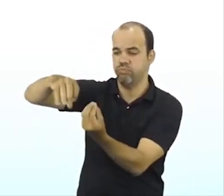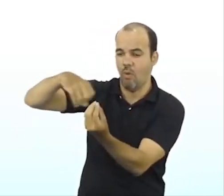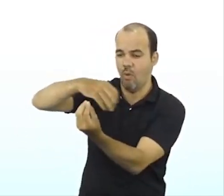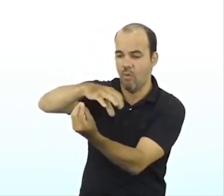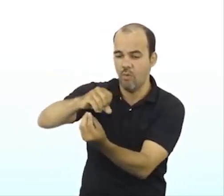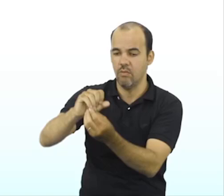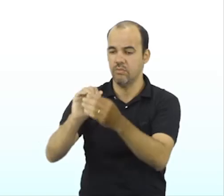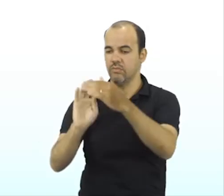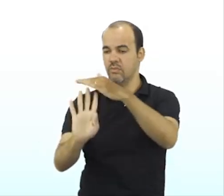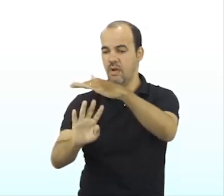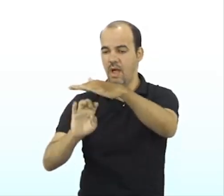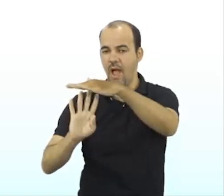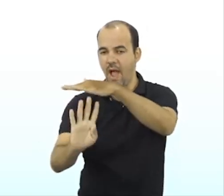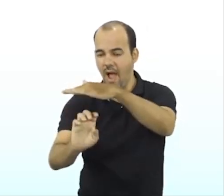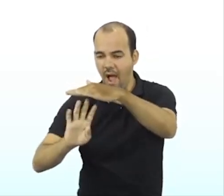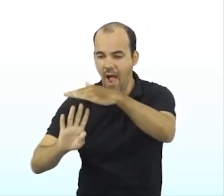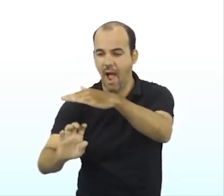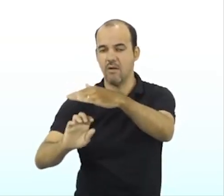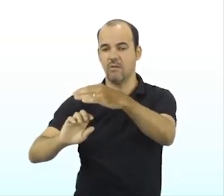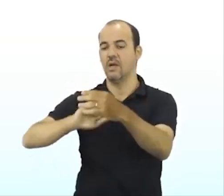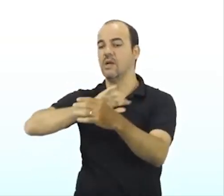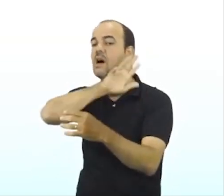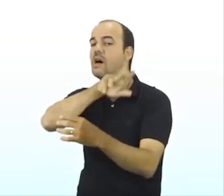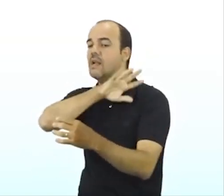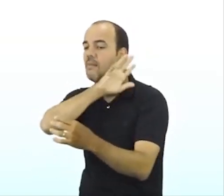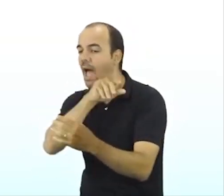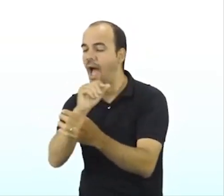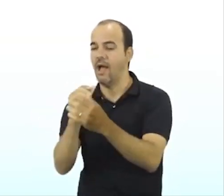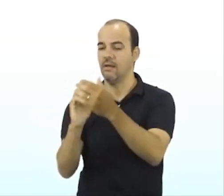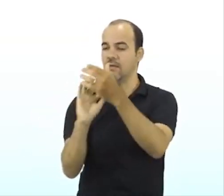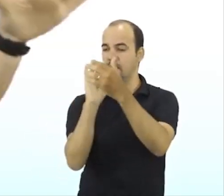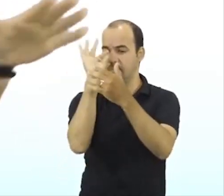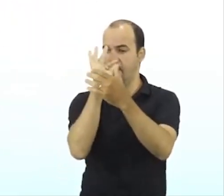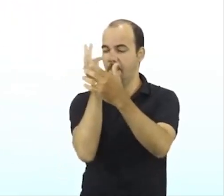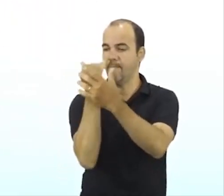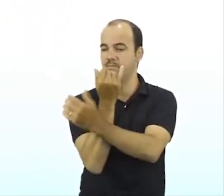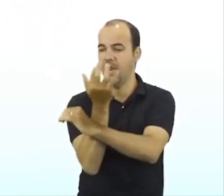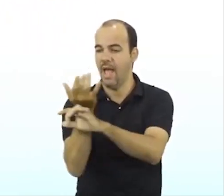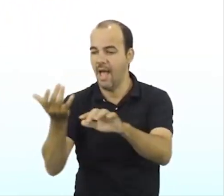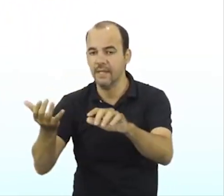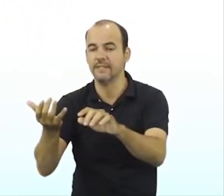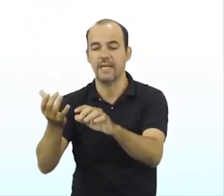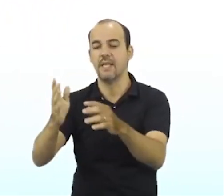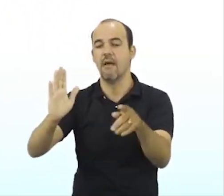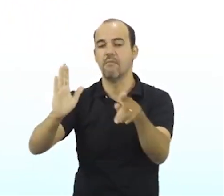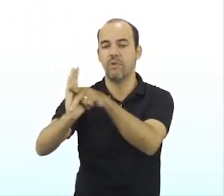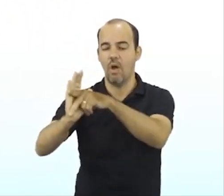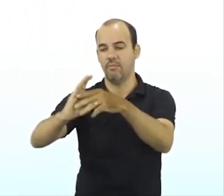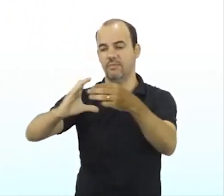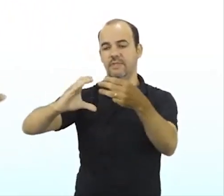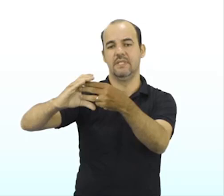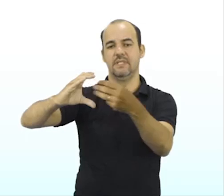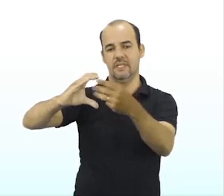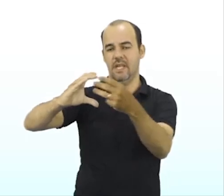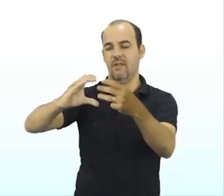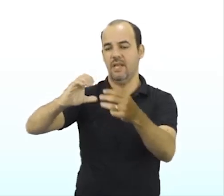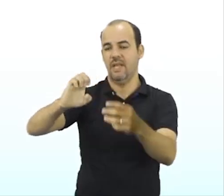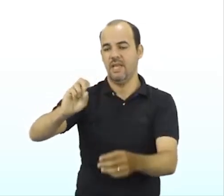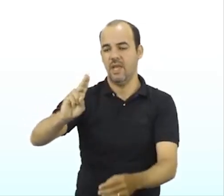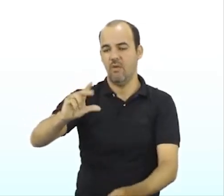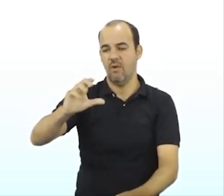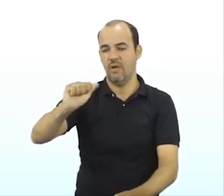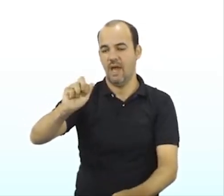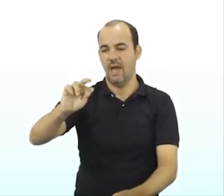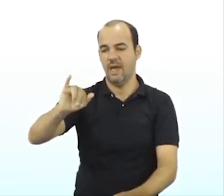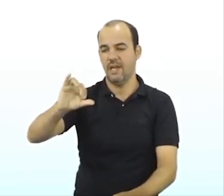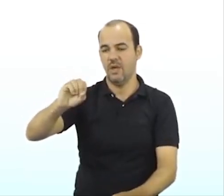fungos, plantas e animais, que somos nós, são células eucariontes, tá? Sempre são células